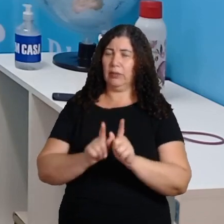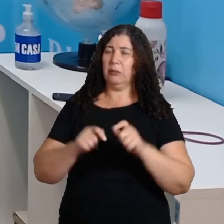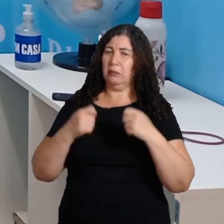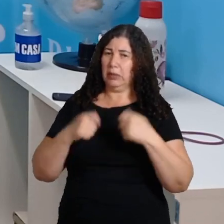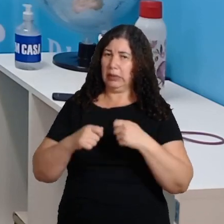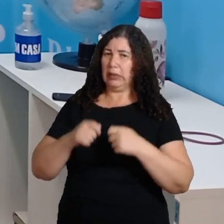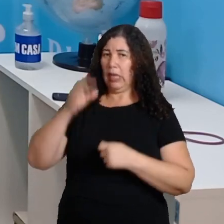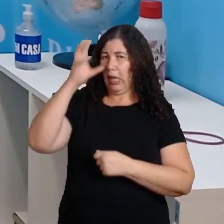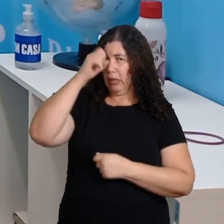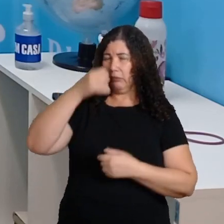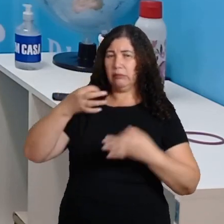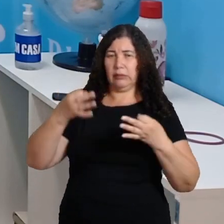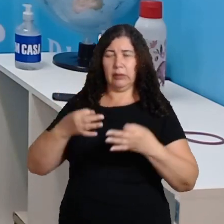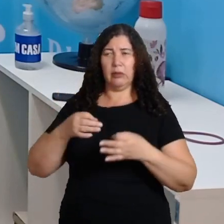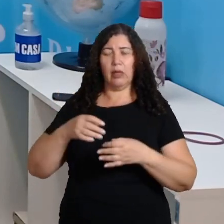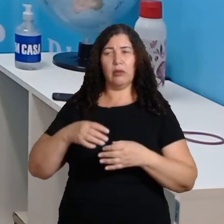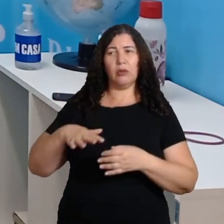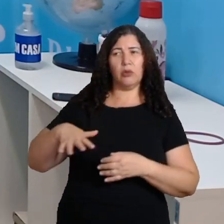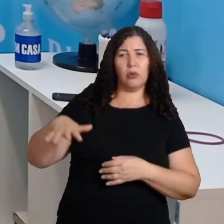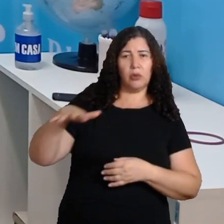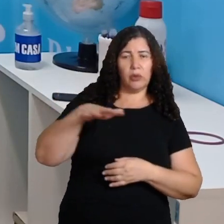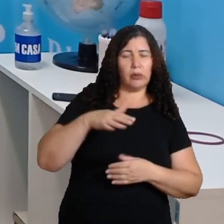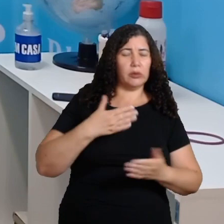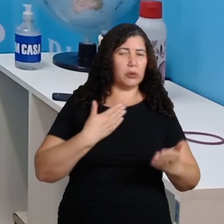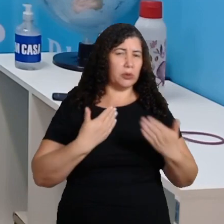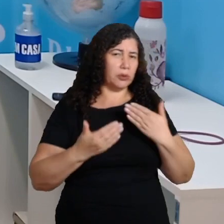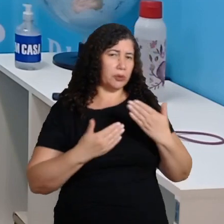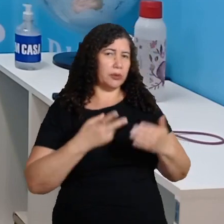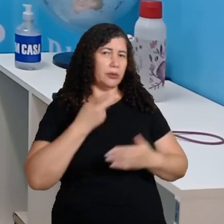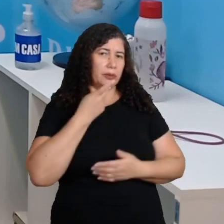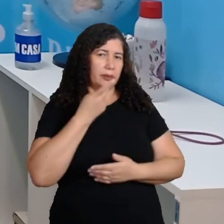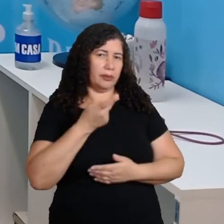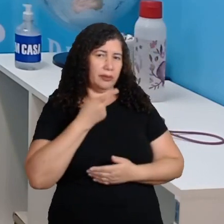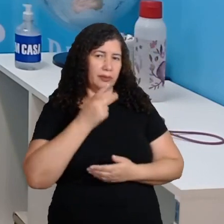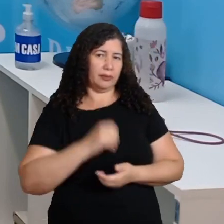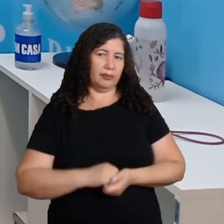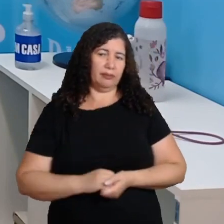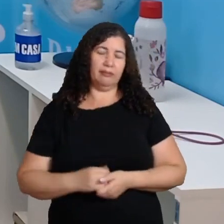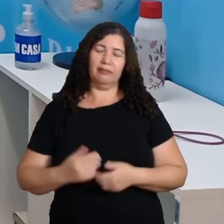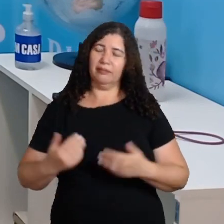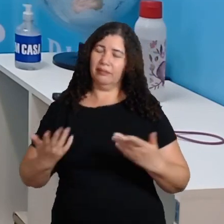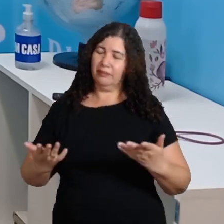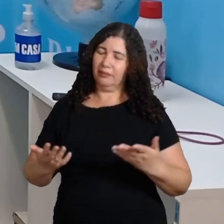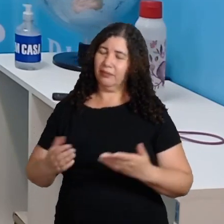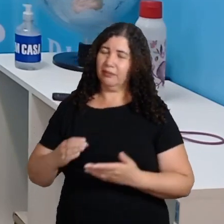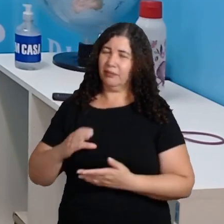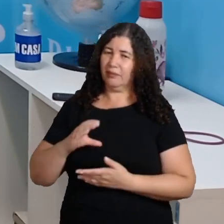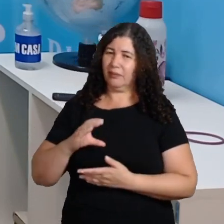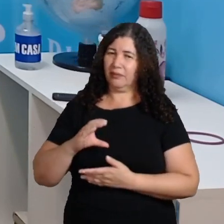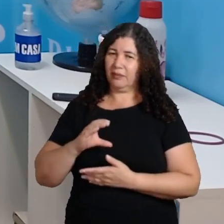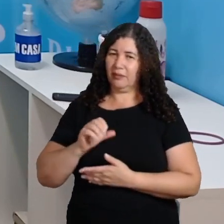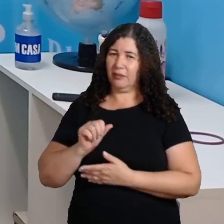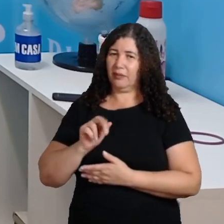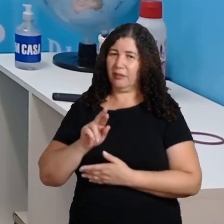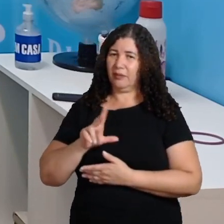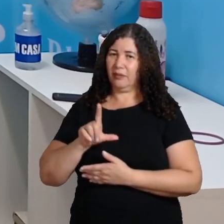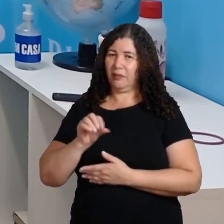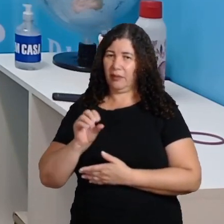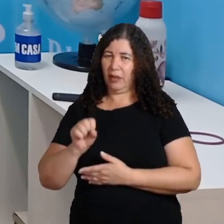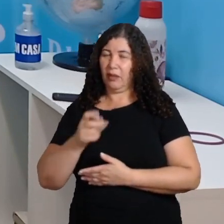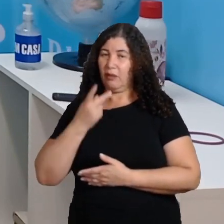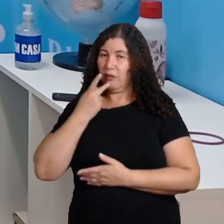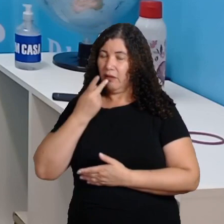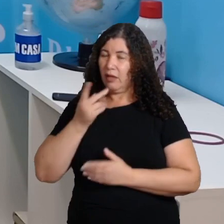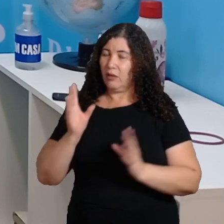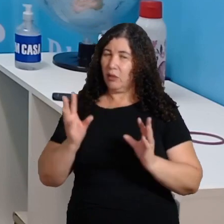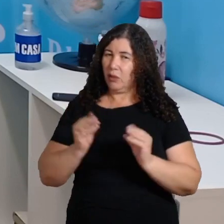para algumas situações de comunicação, tá bom? E aí o Drummond resume que essa